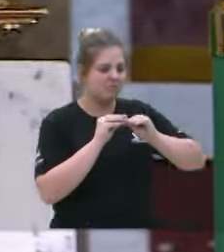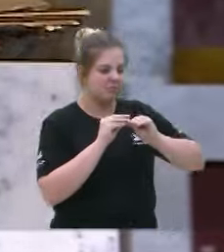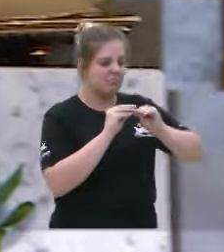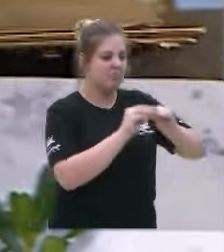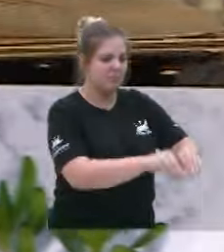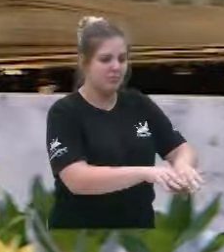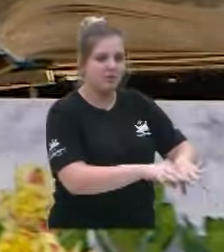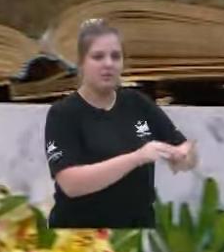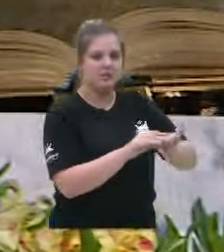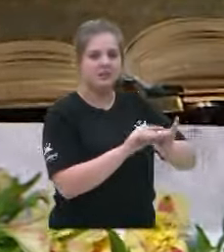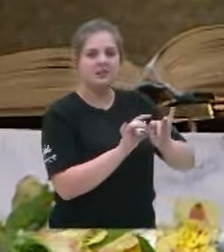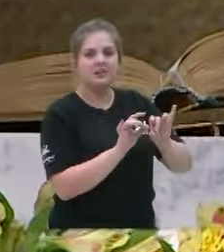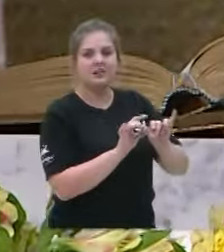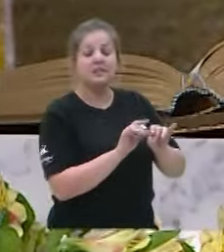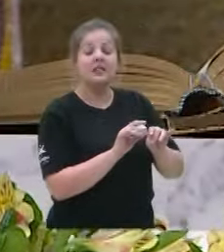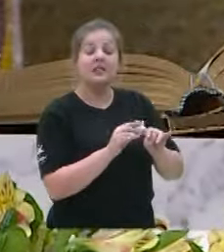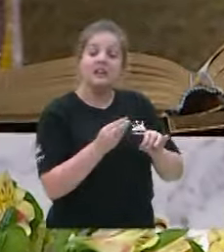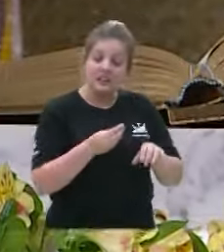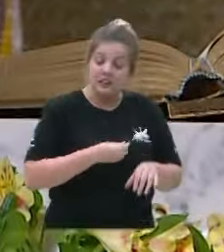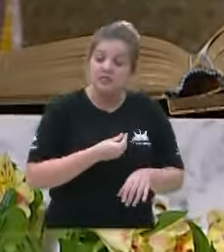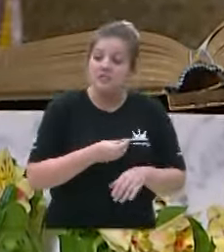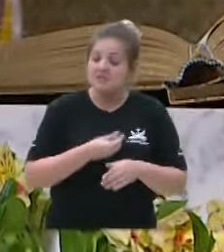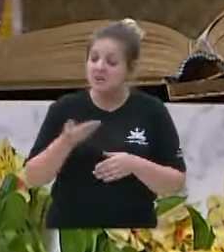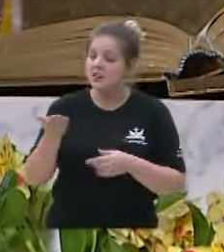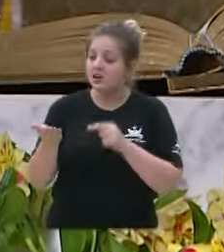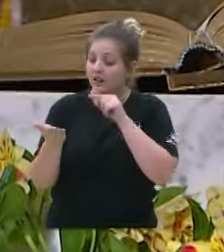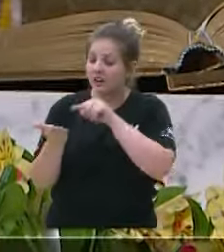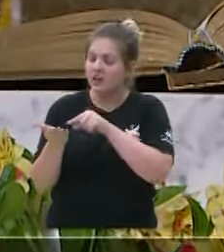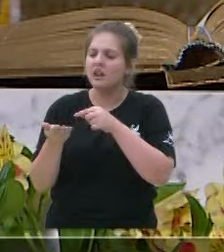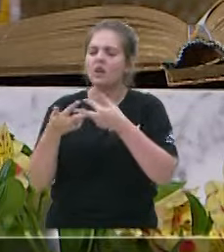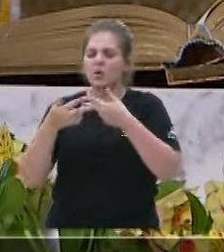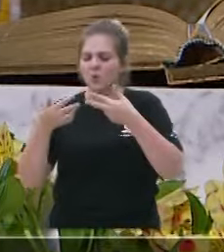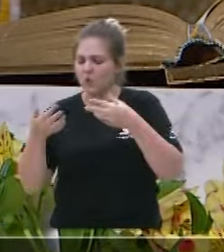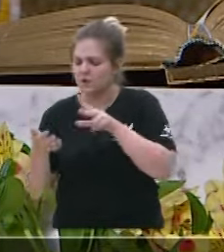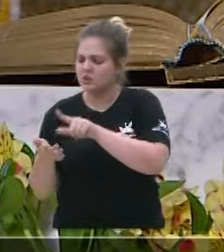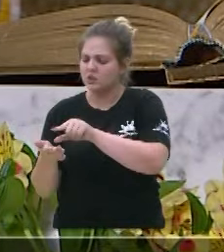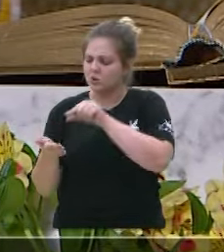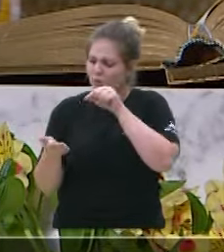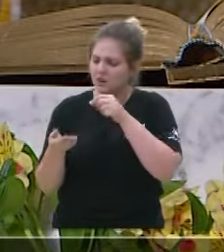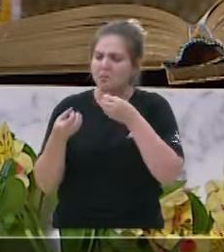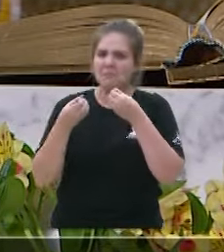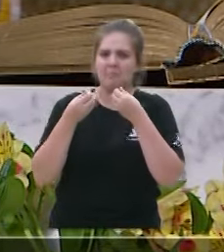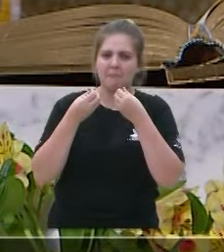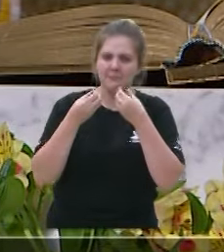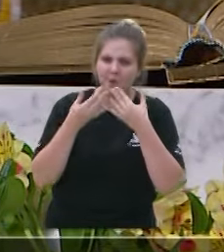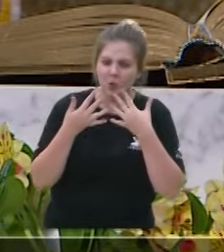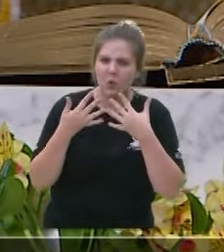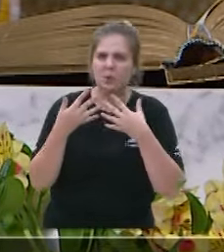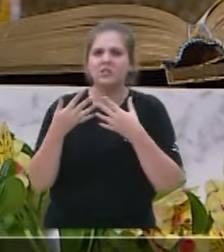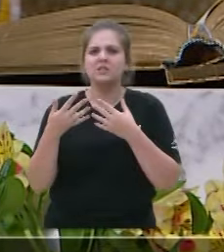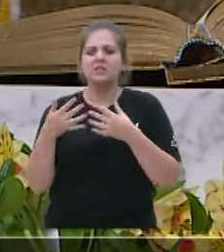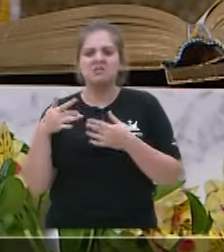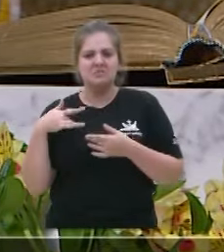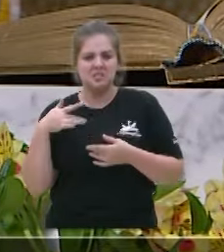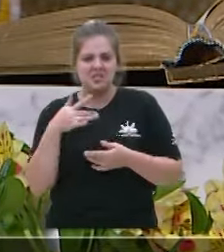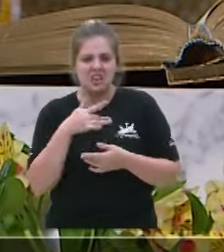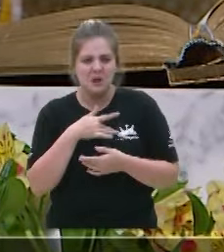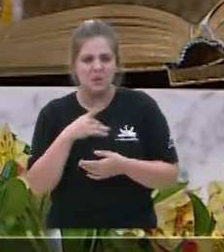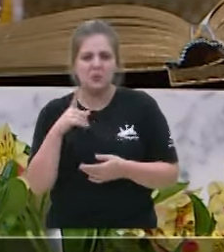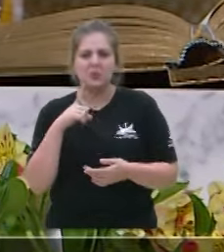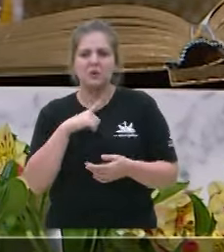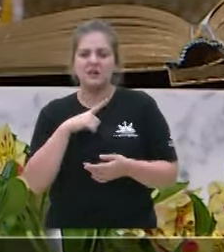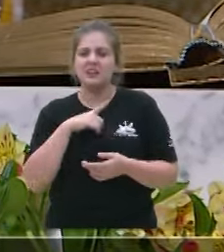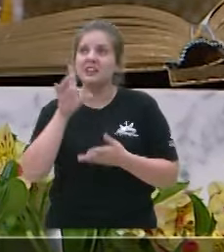praticar hábitos costumes saudáveis que Deus